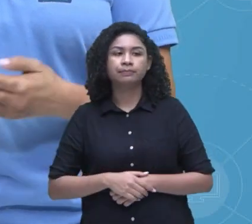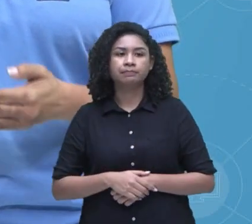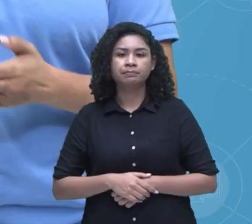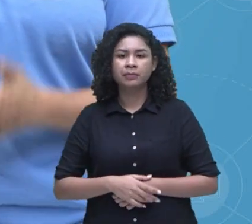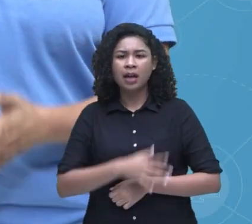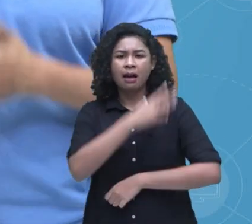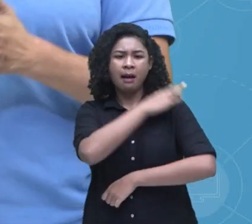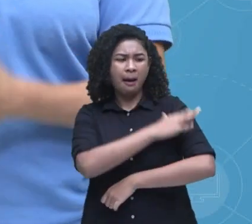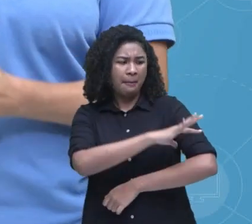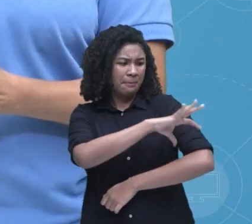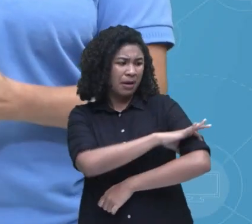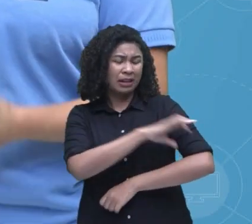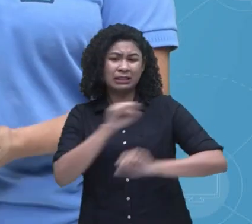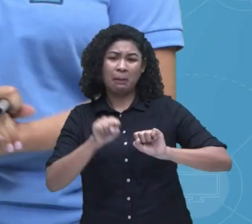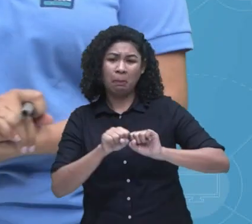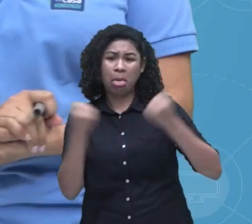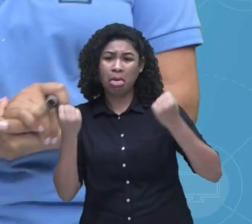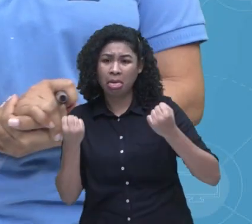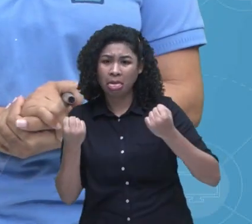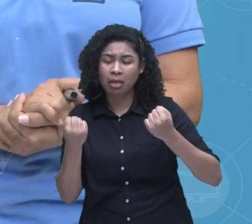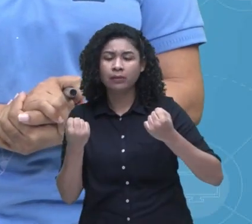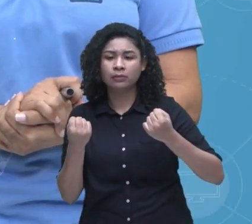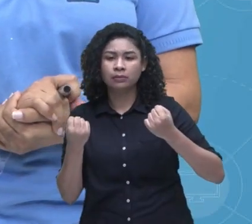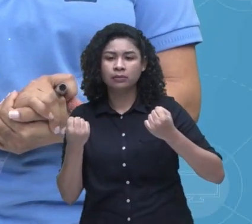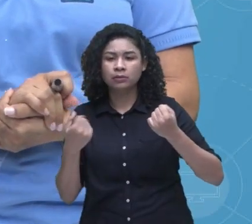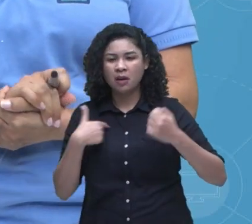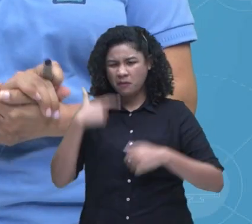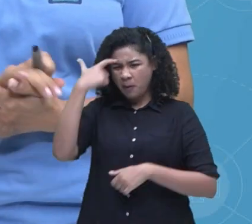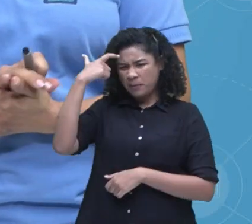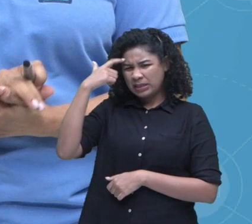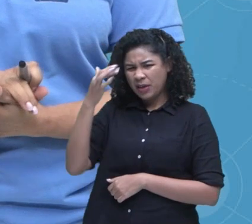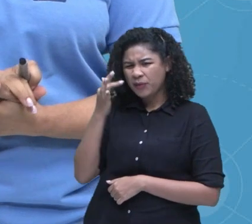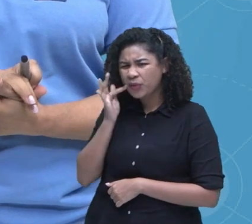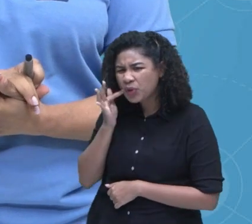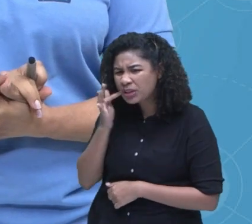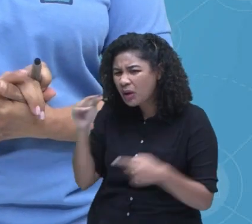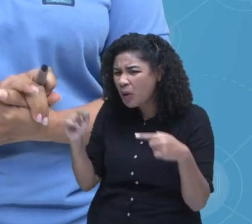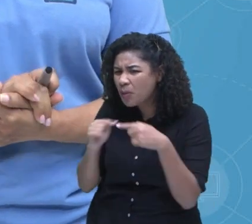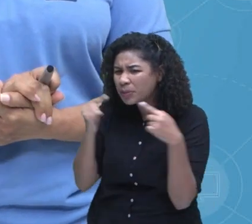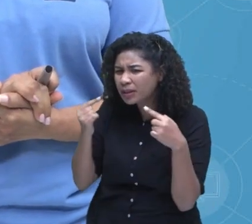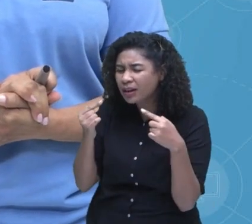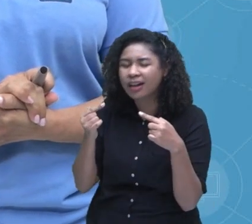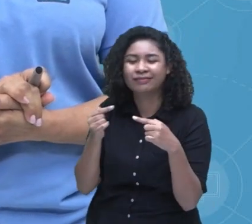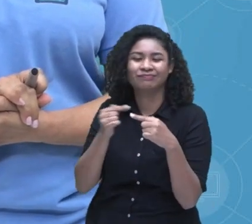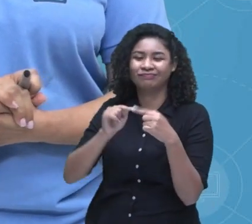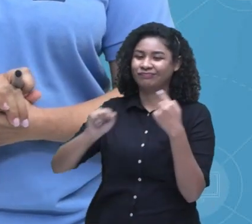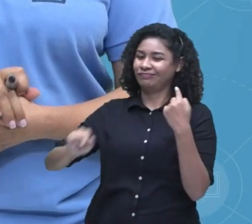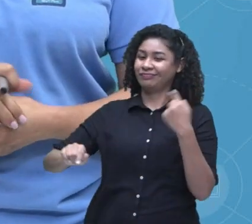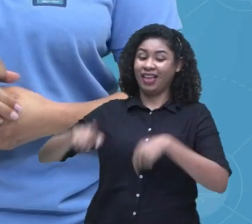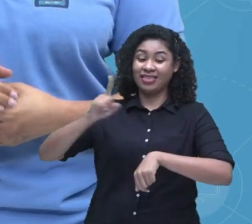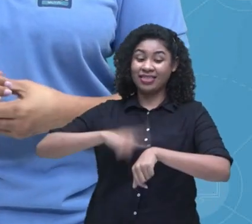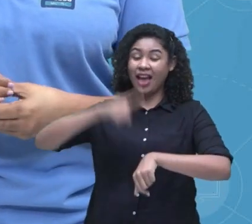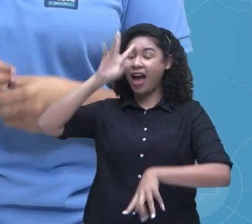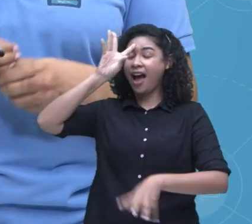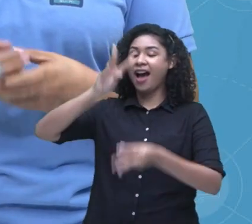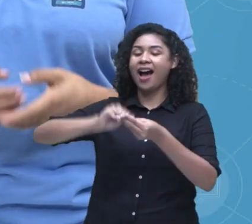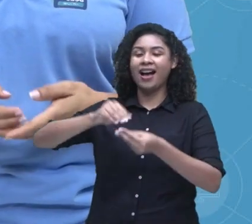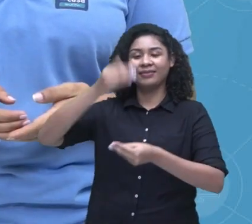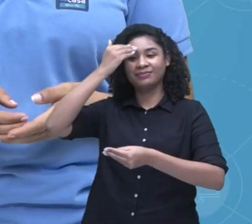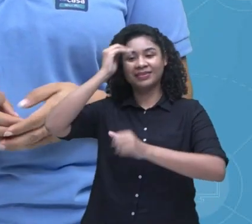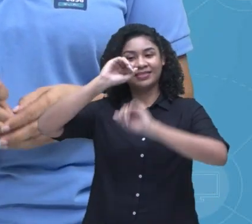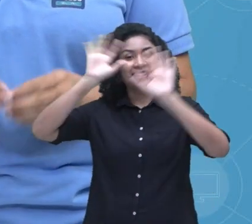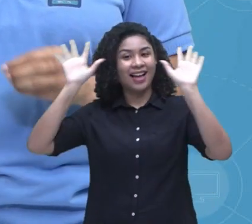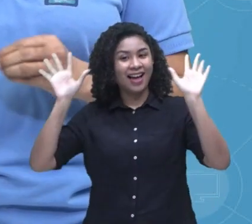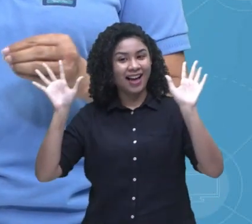como pensar que essa manga é uma fruta, né? Aí temos também a serra, que ela representa